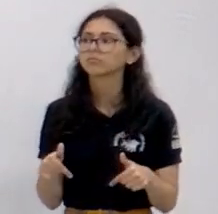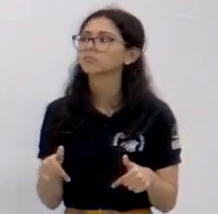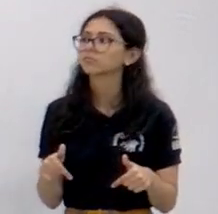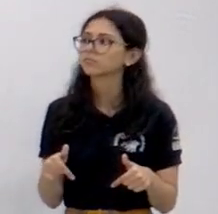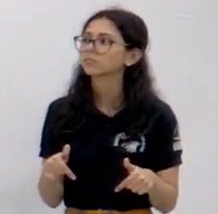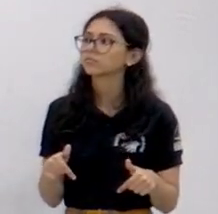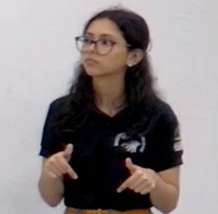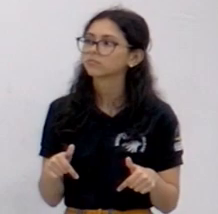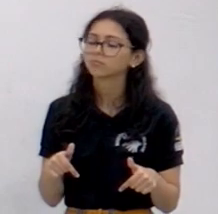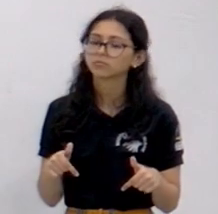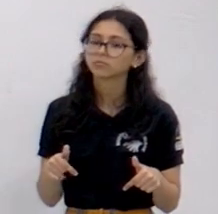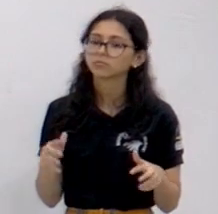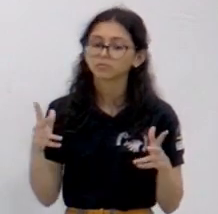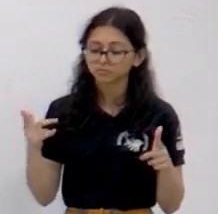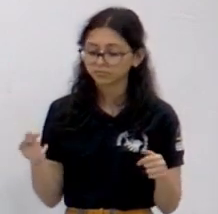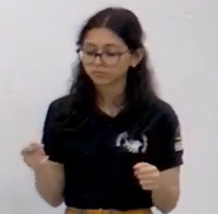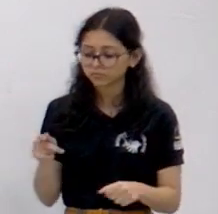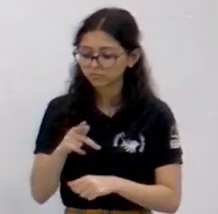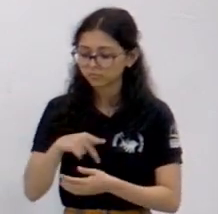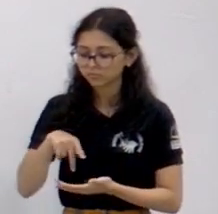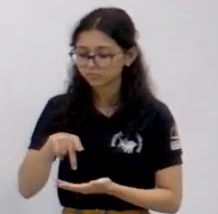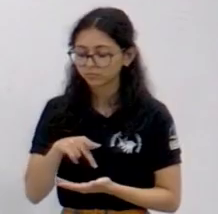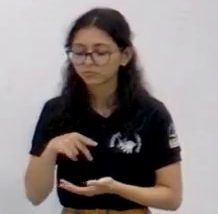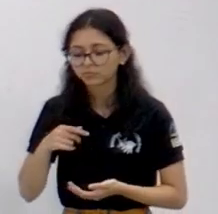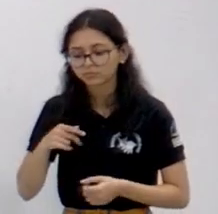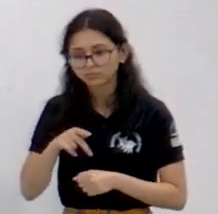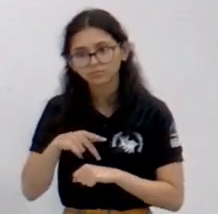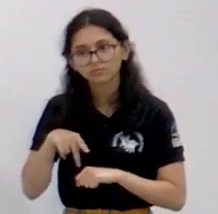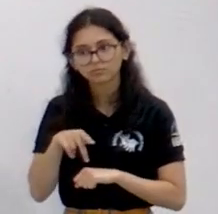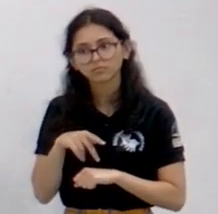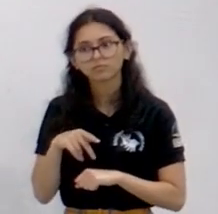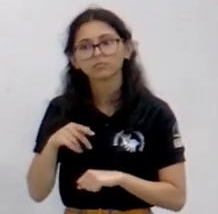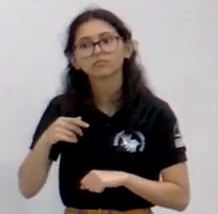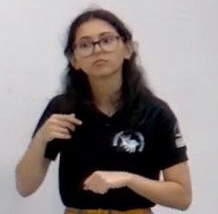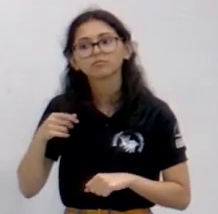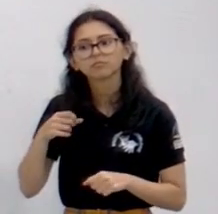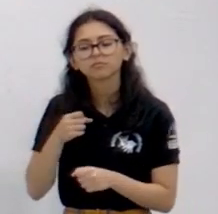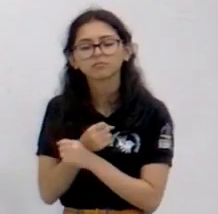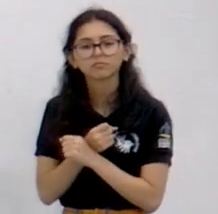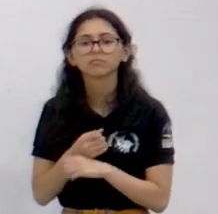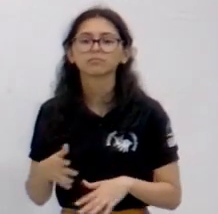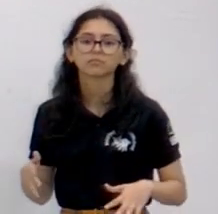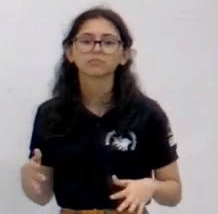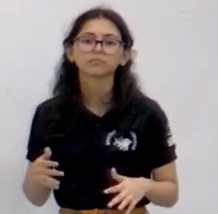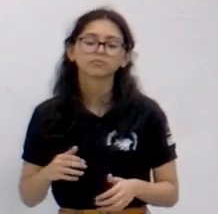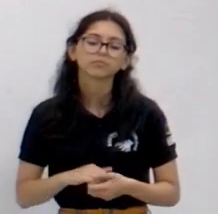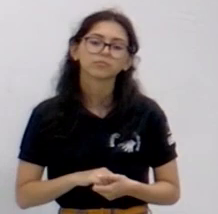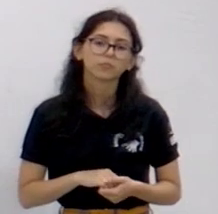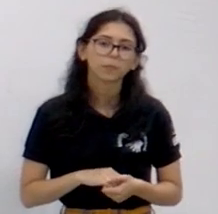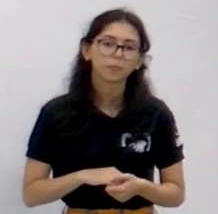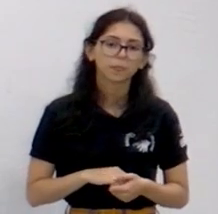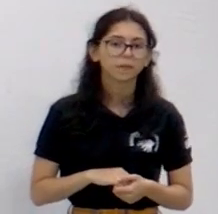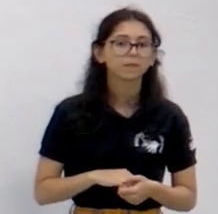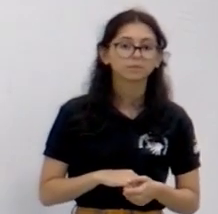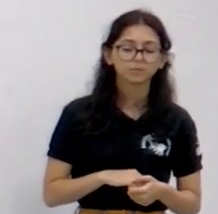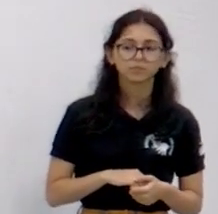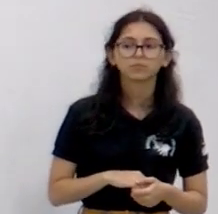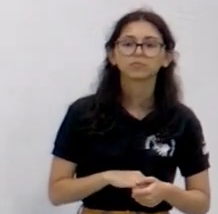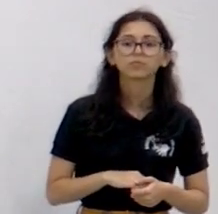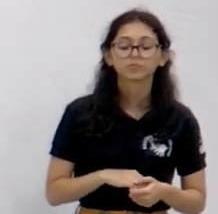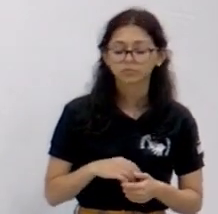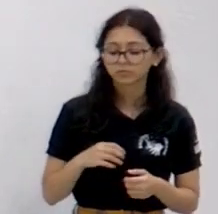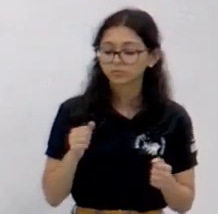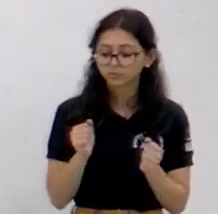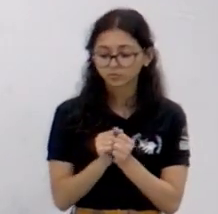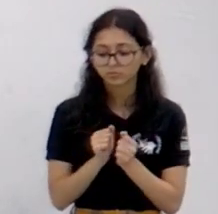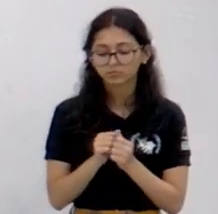pelo que a outra gente toda que se retire, cada um para o seu lugar. São esses aí, são os 300, que você vai ter a vitória,